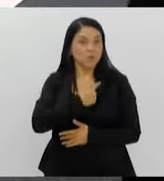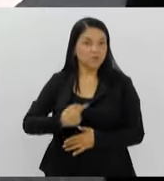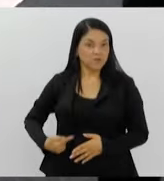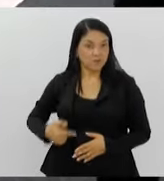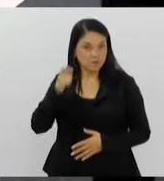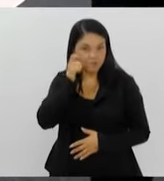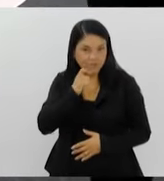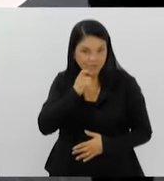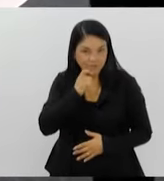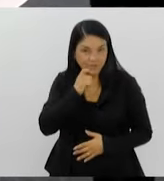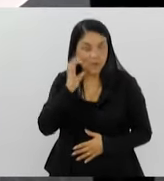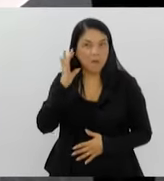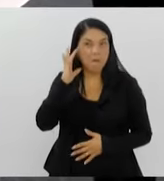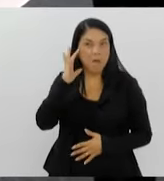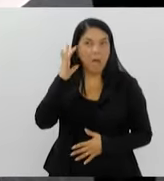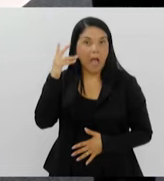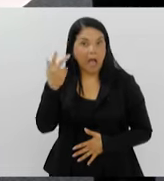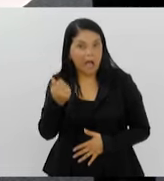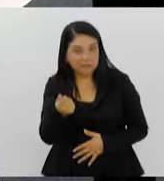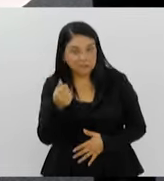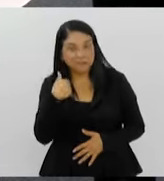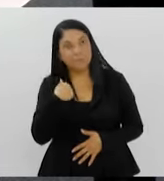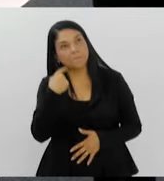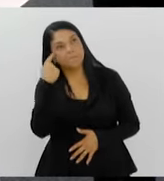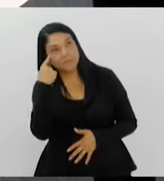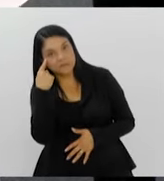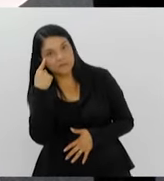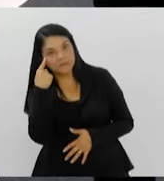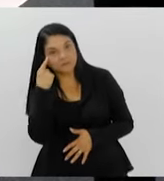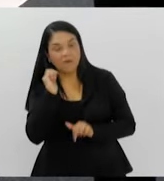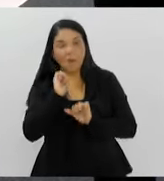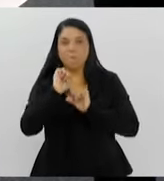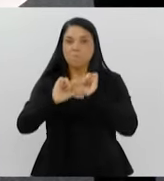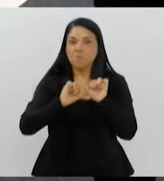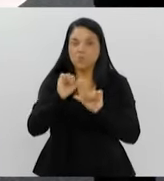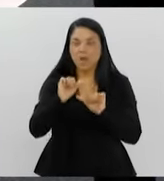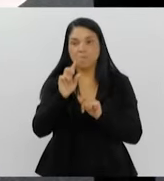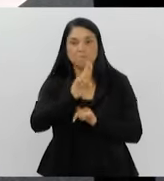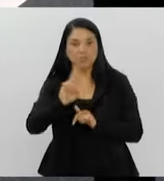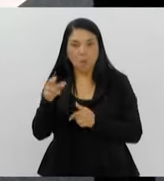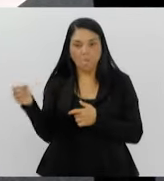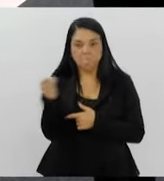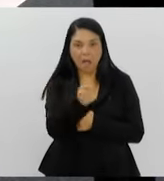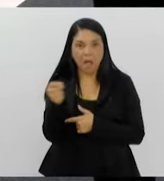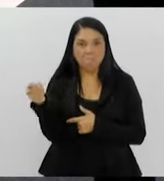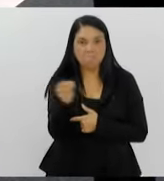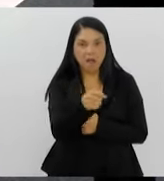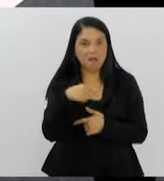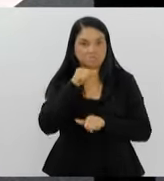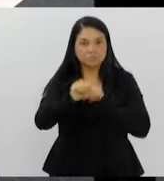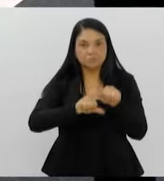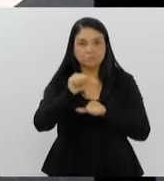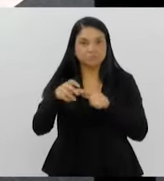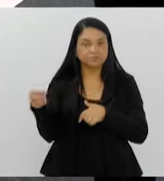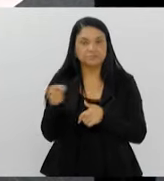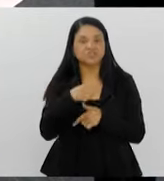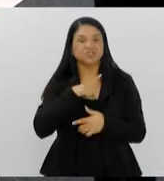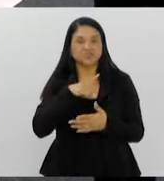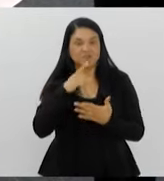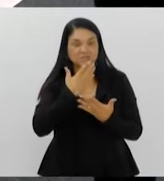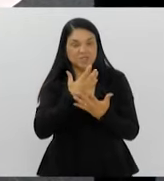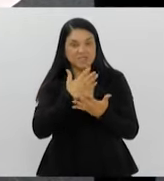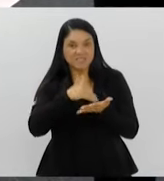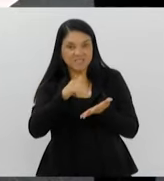que vai se alterar mudando nomes já tivemos secretário da Polícia Civil que